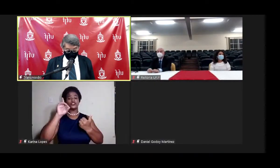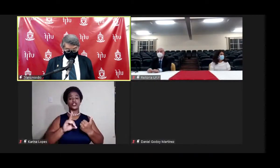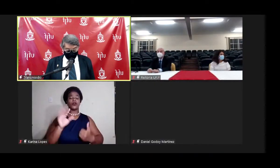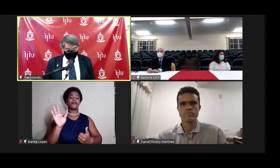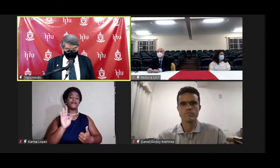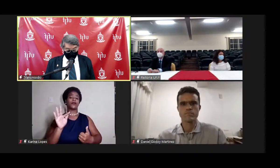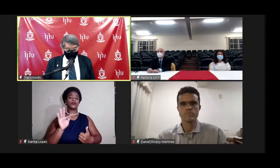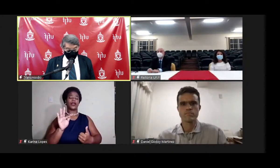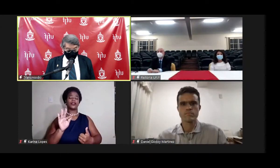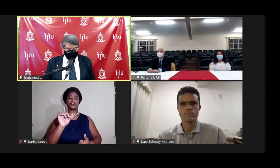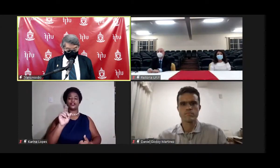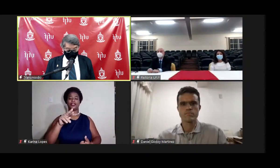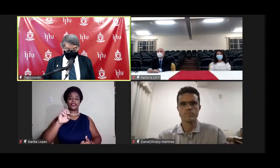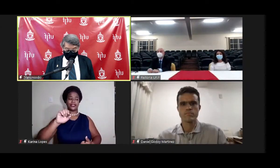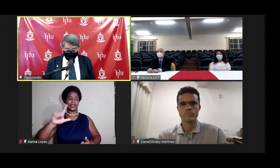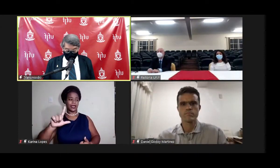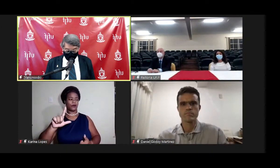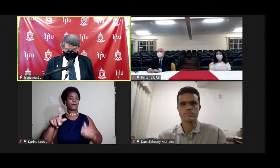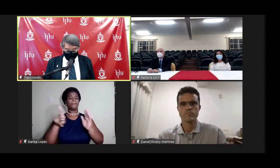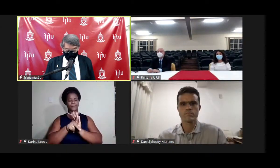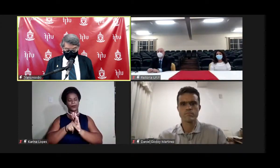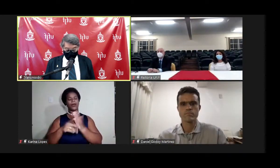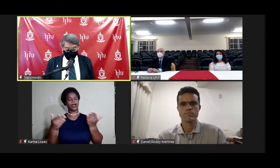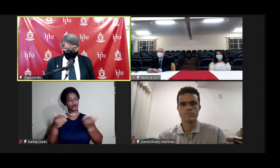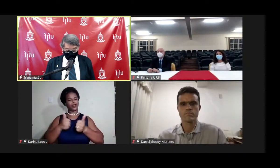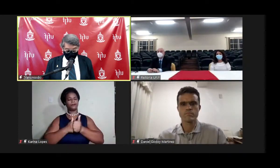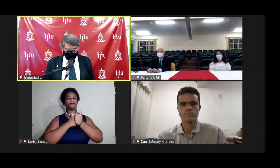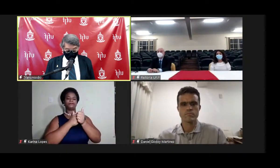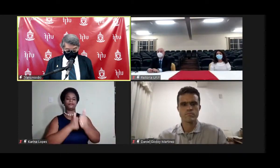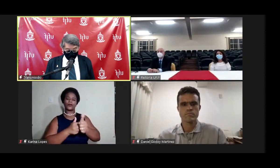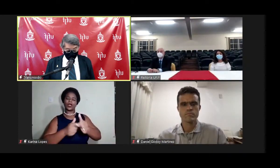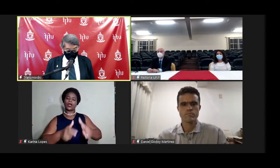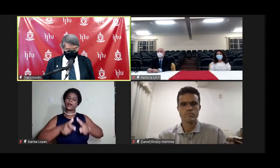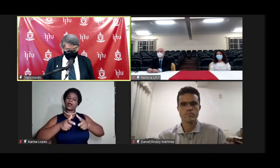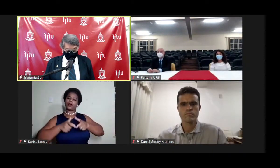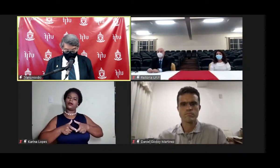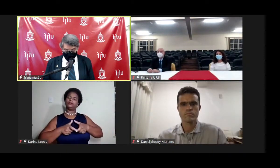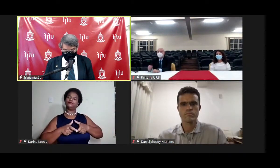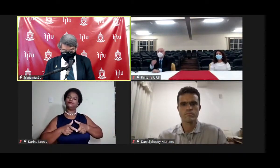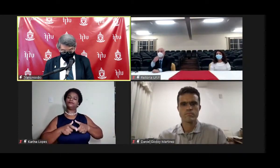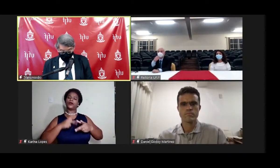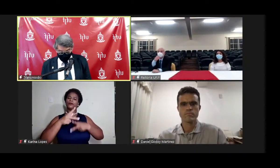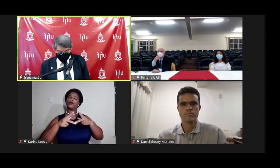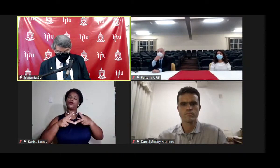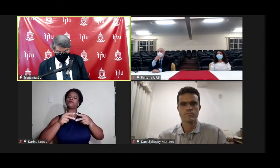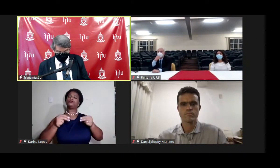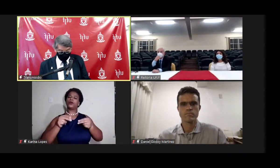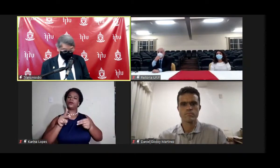Martins, para acompanhar a entrega da medalha ao homenageado professor Romeu Jenick.